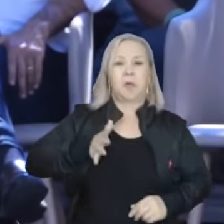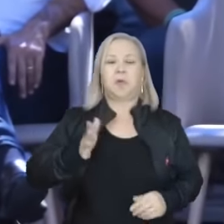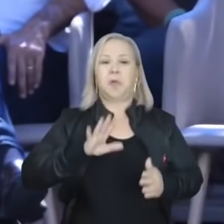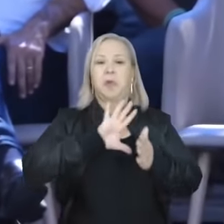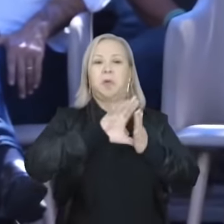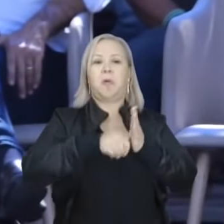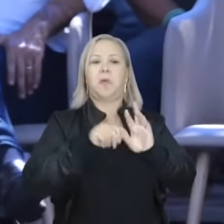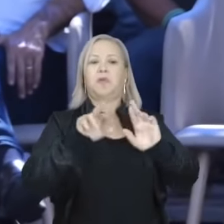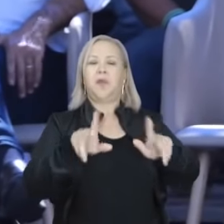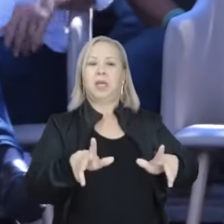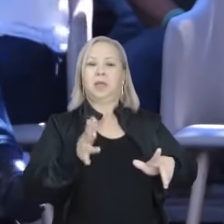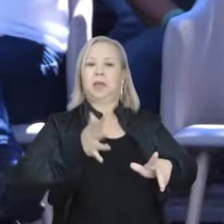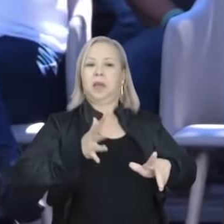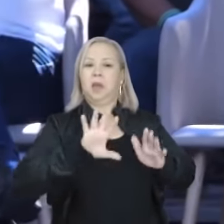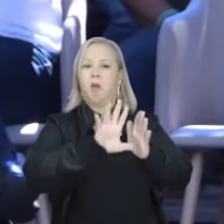diferente.